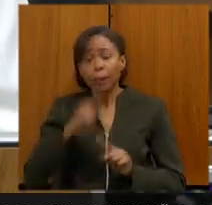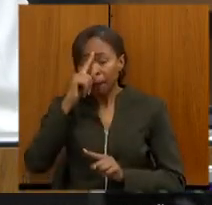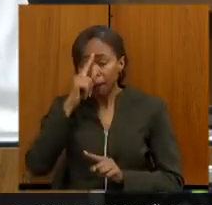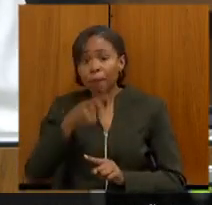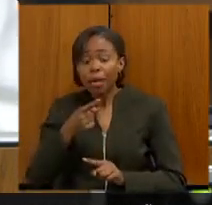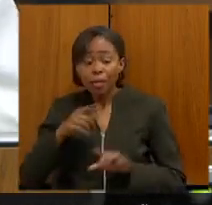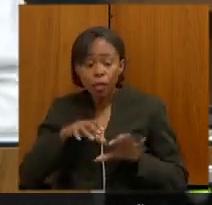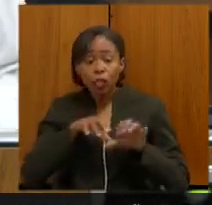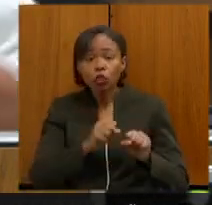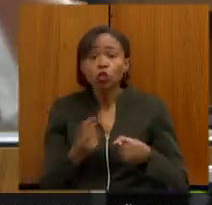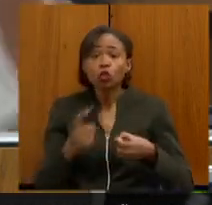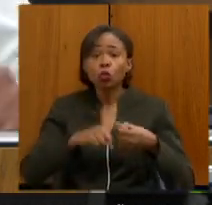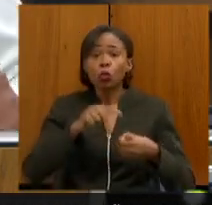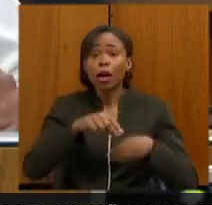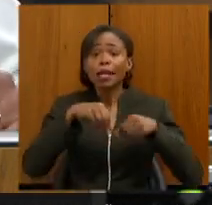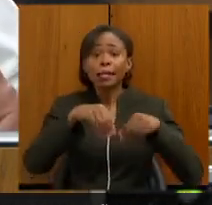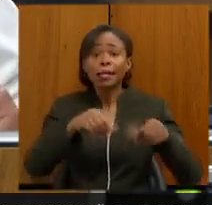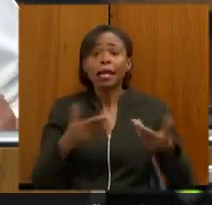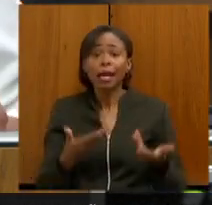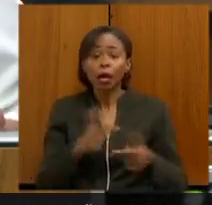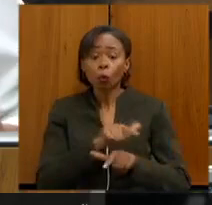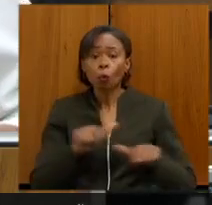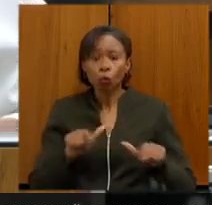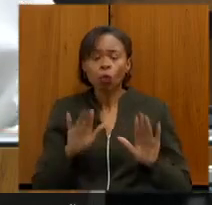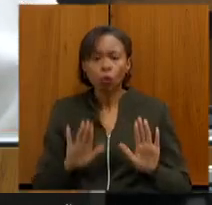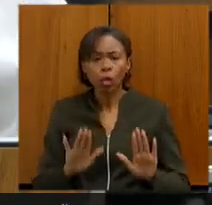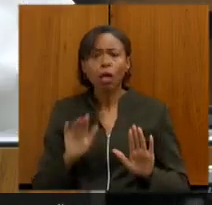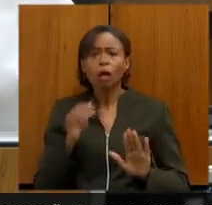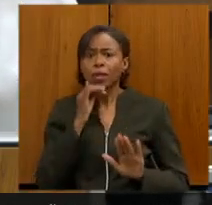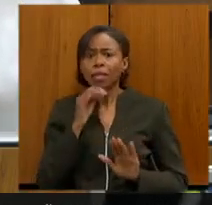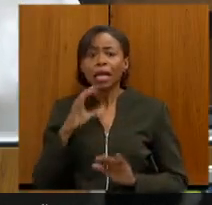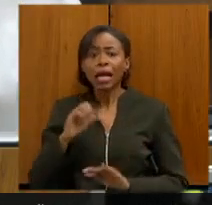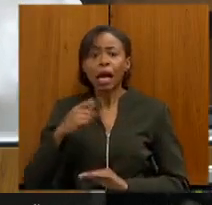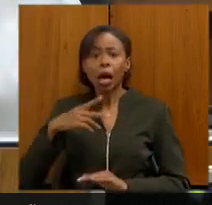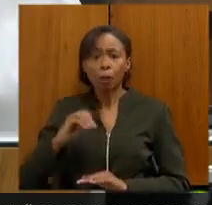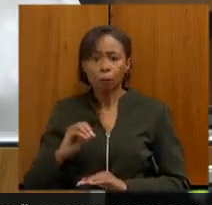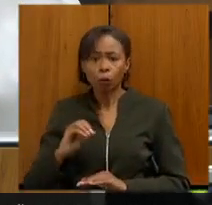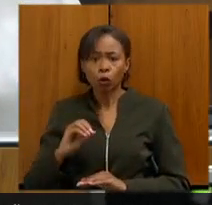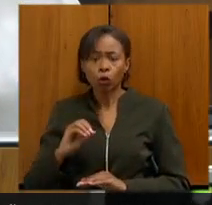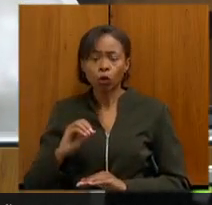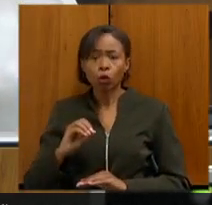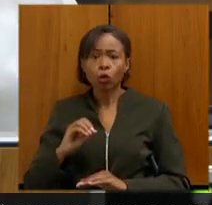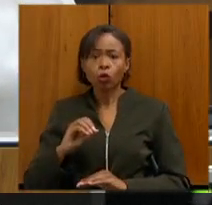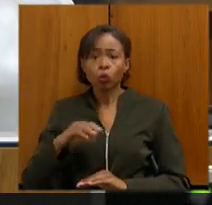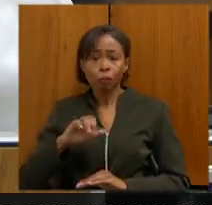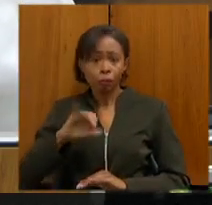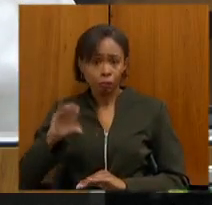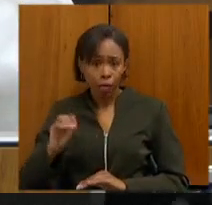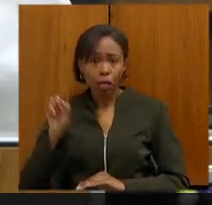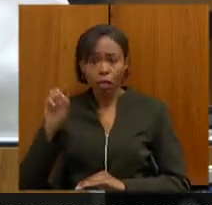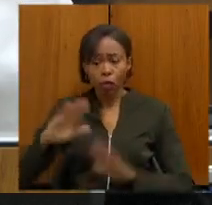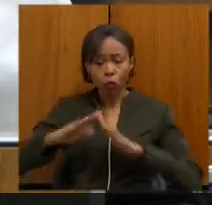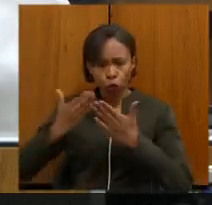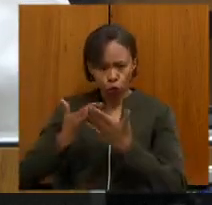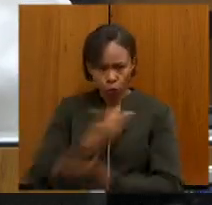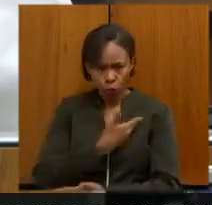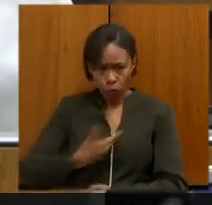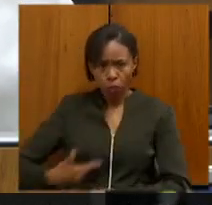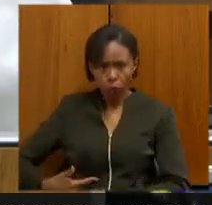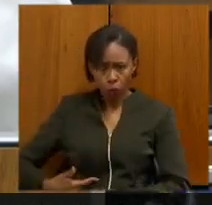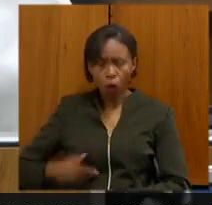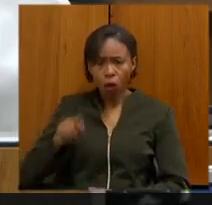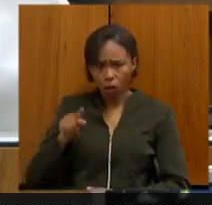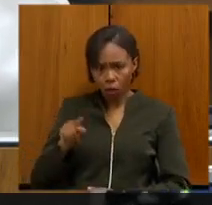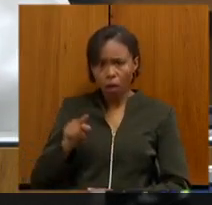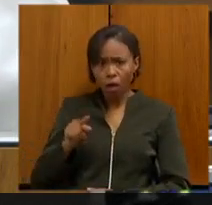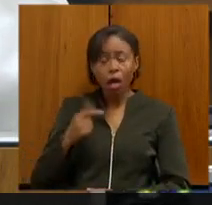Campo do Meio pega uma escola estadual uma escola do MST de lá que foi estadualizada eu